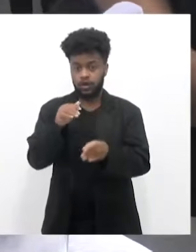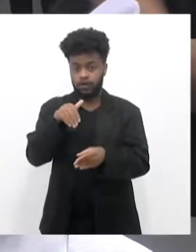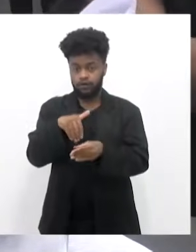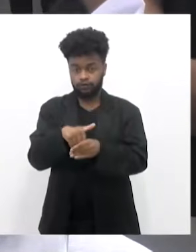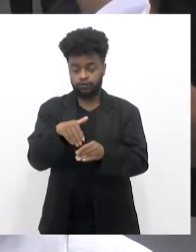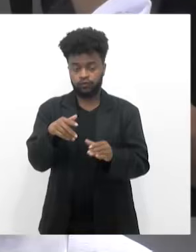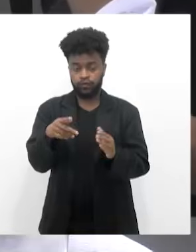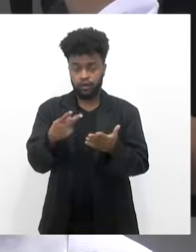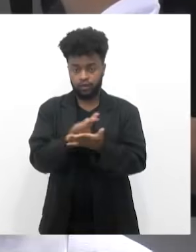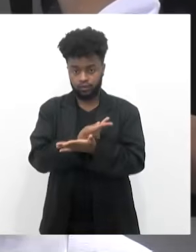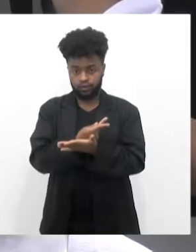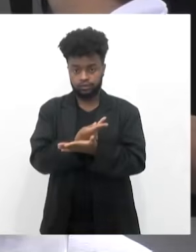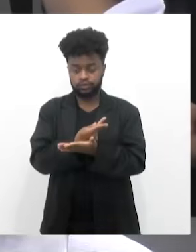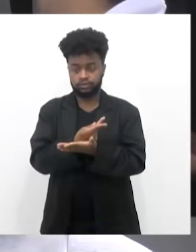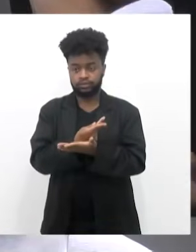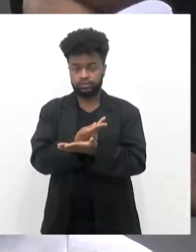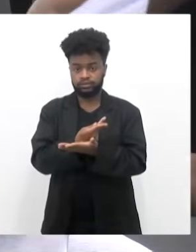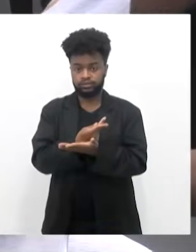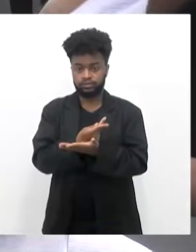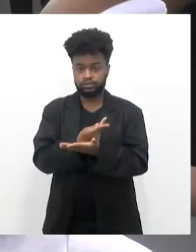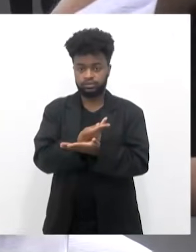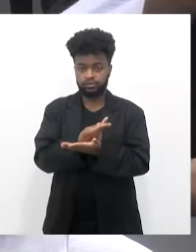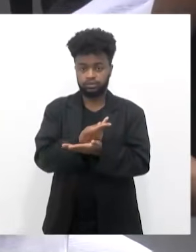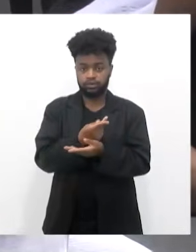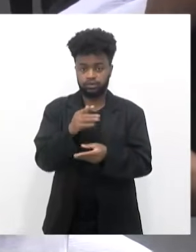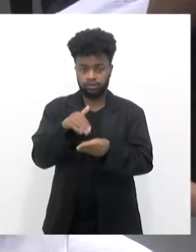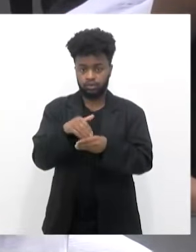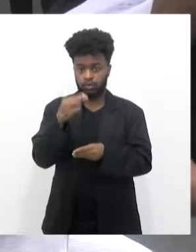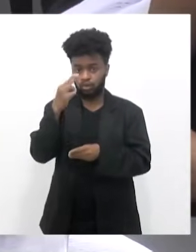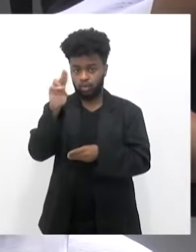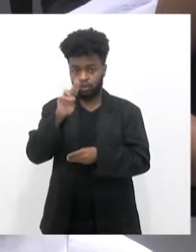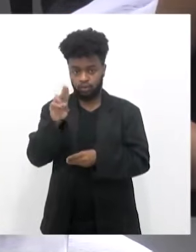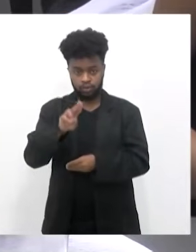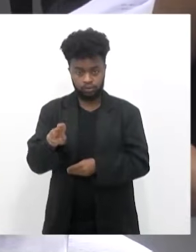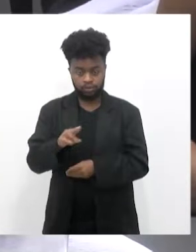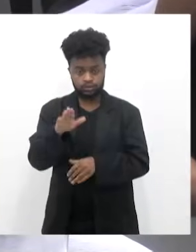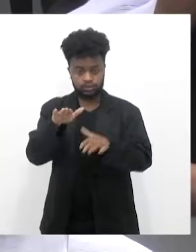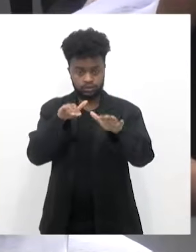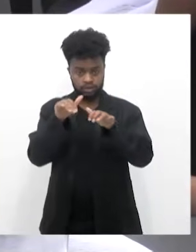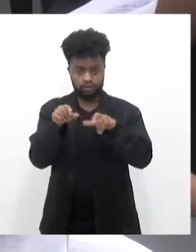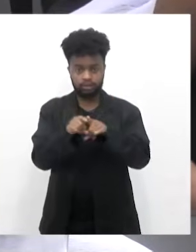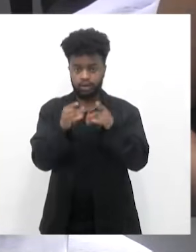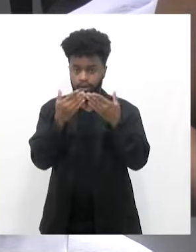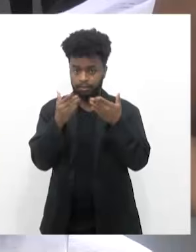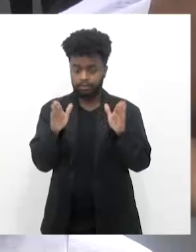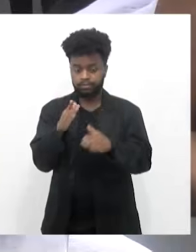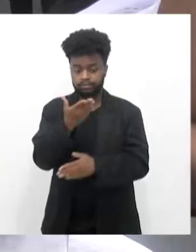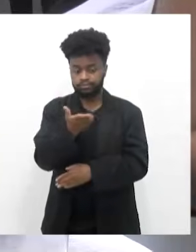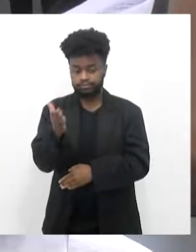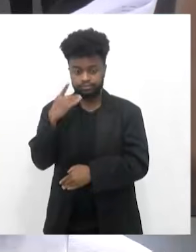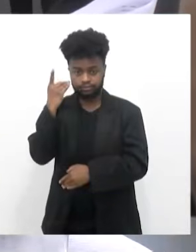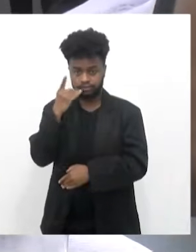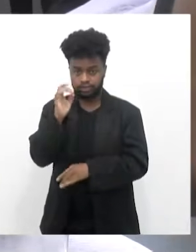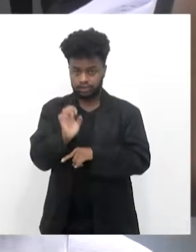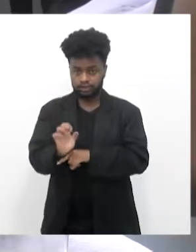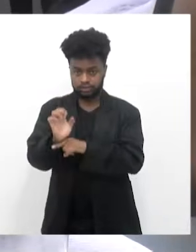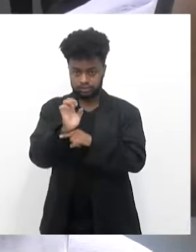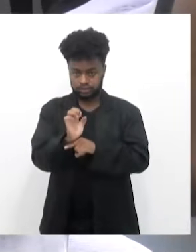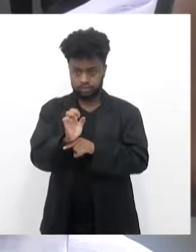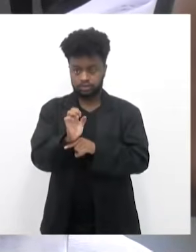será realizada em votação nominal e aberta pelos deputados estaduais em